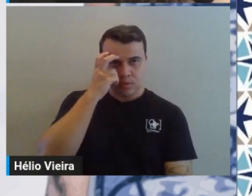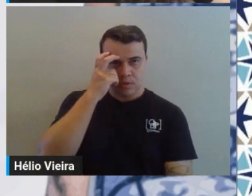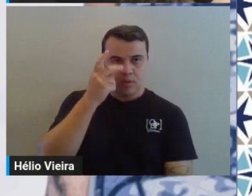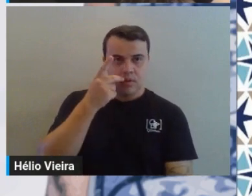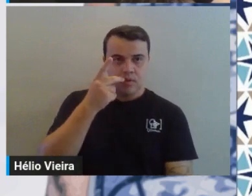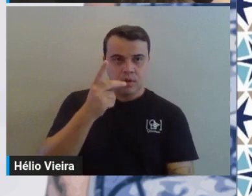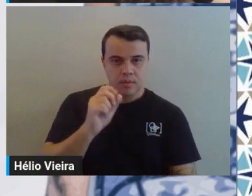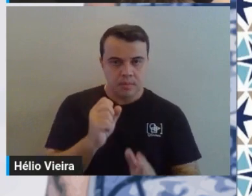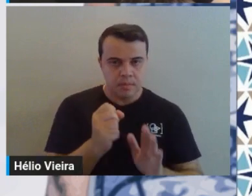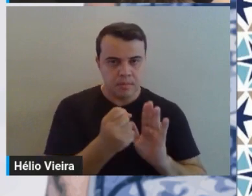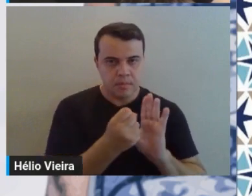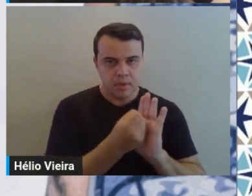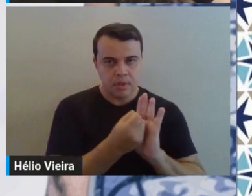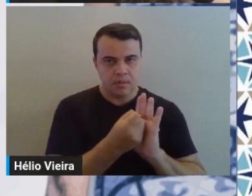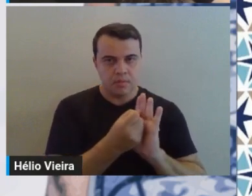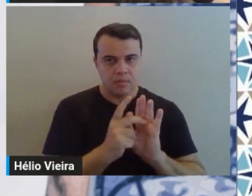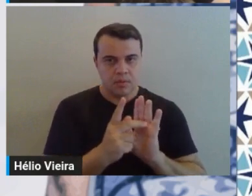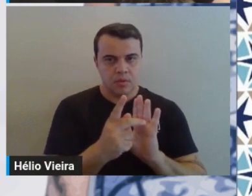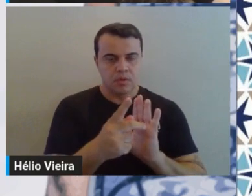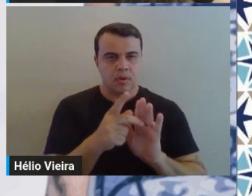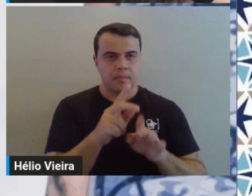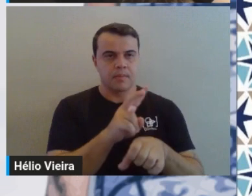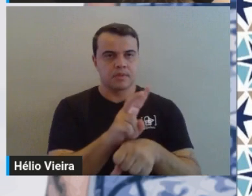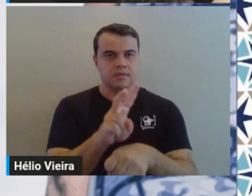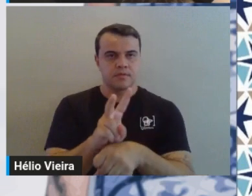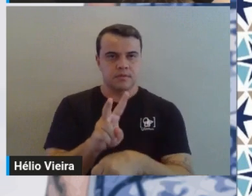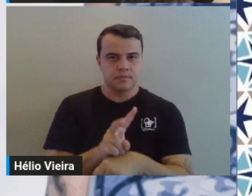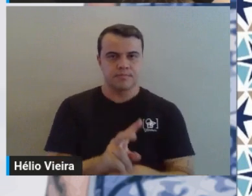a importância dessa preservação.